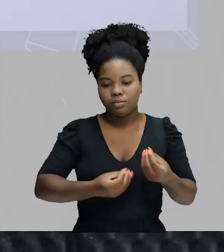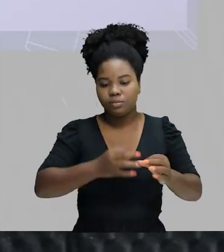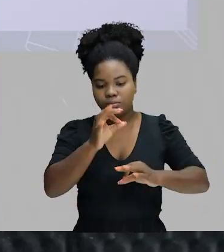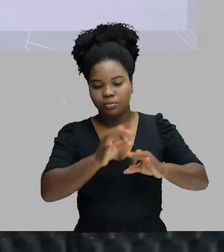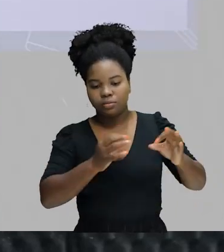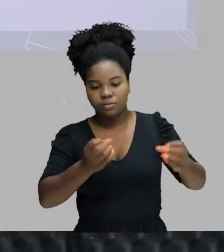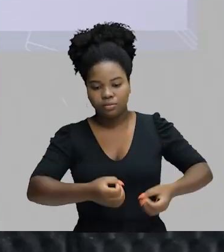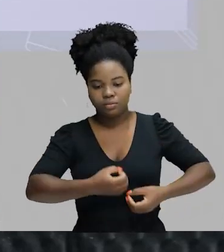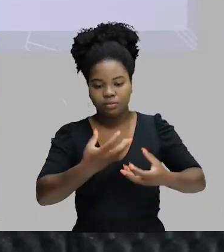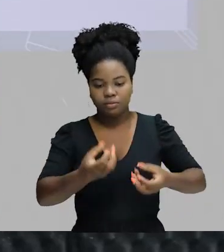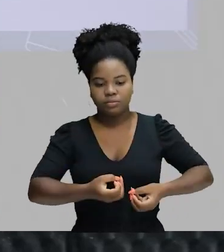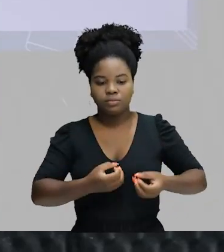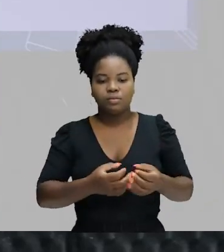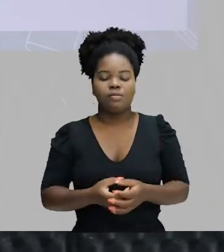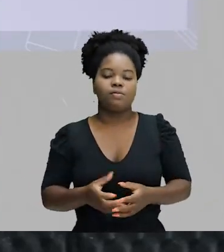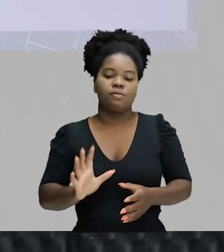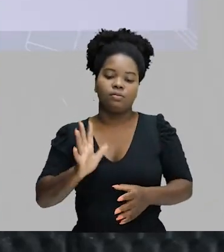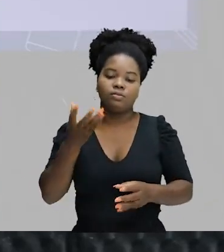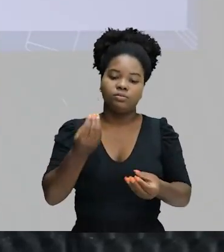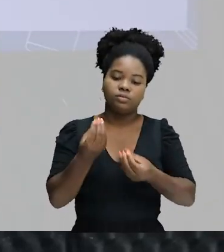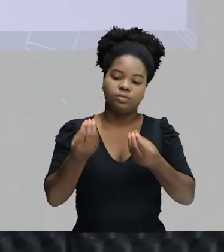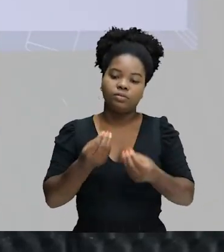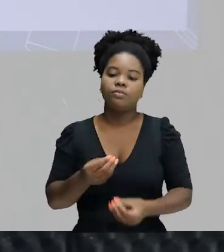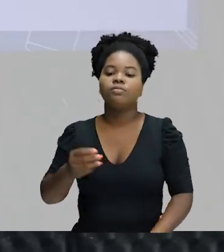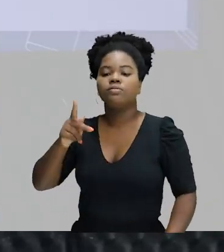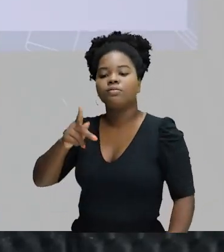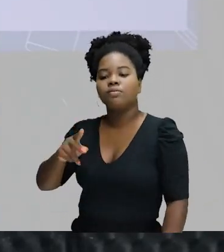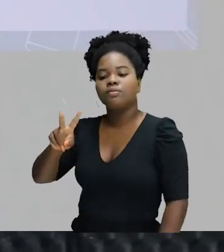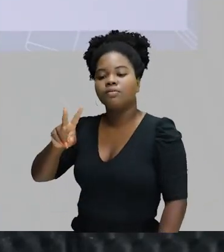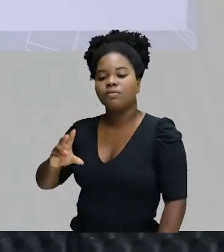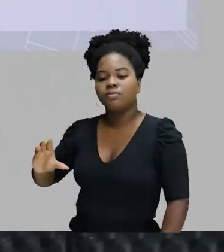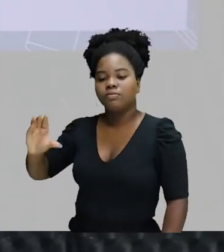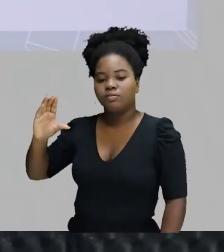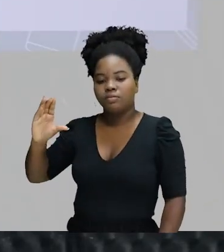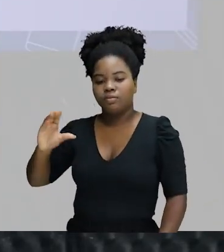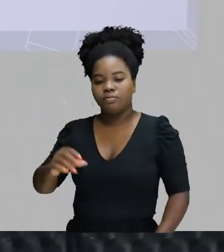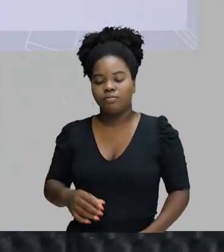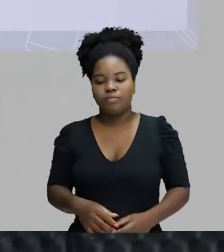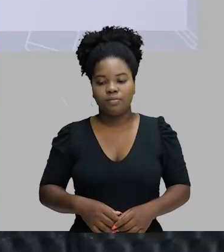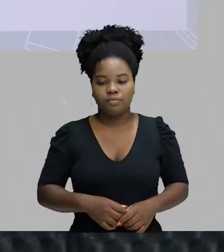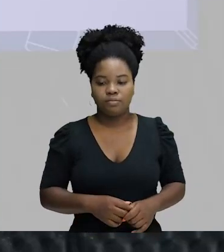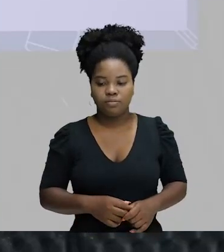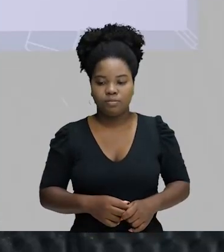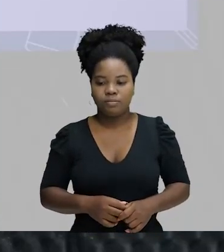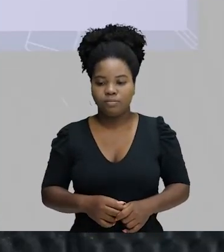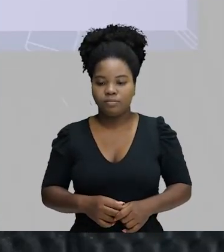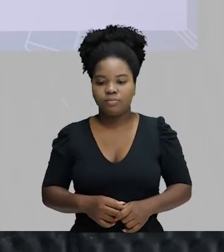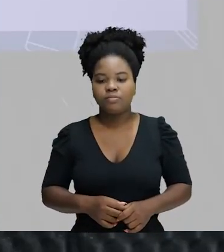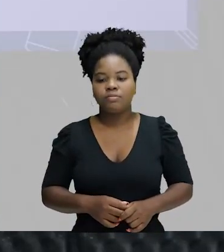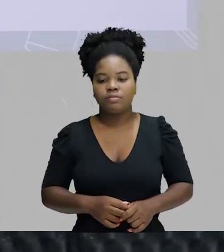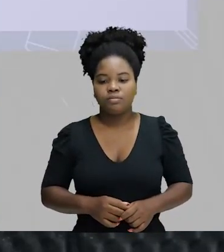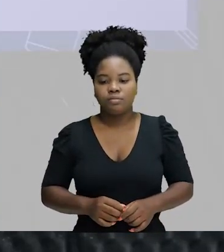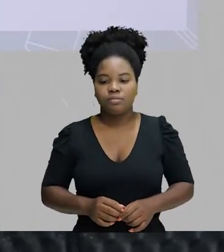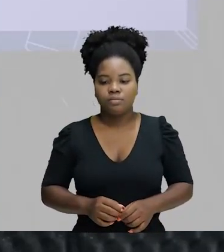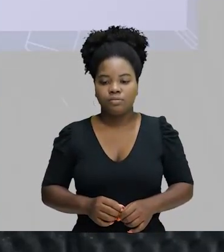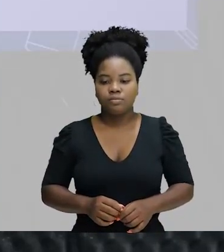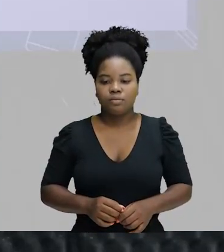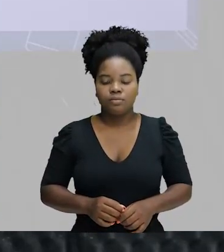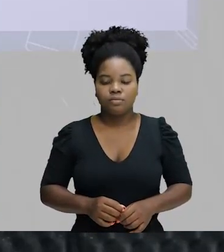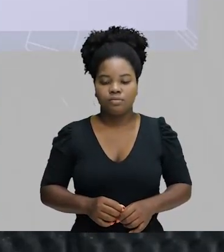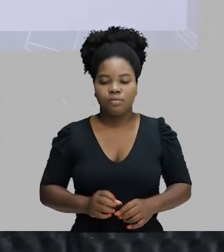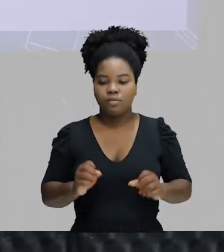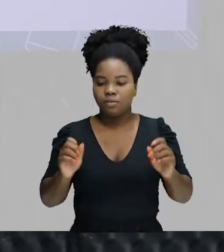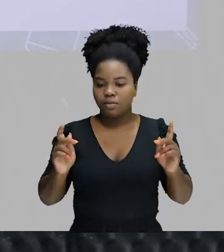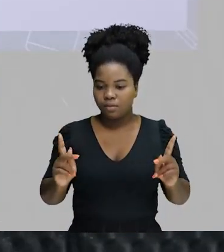composição, constituição, é justamente o polímero vinílico do tipo cloreto de